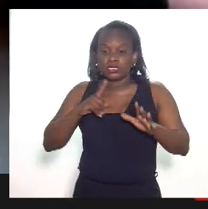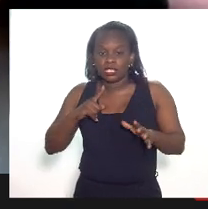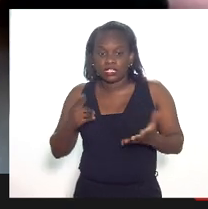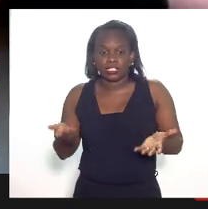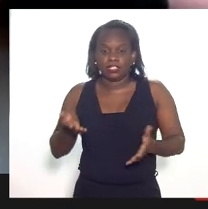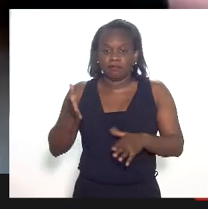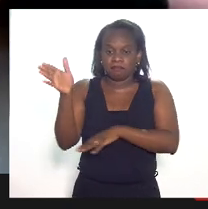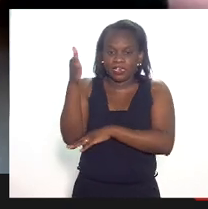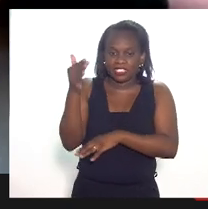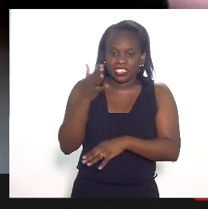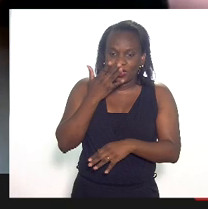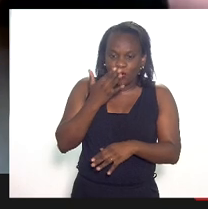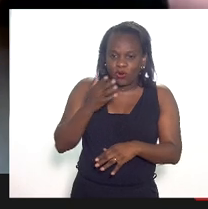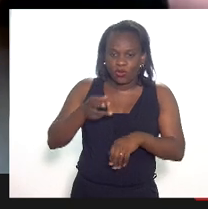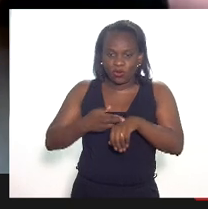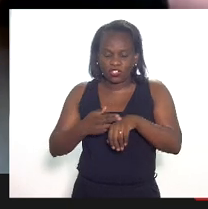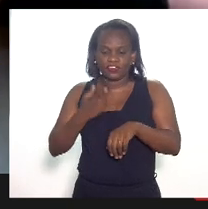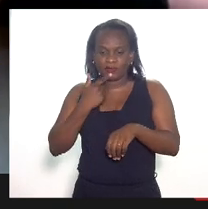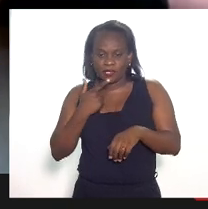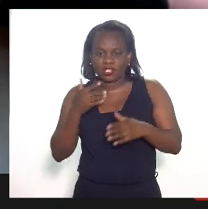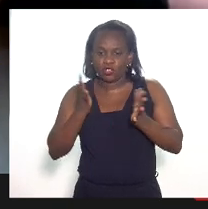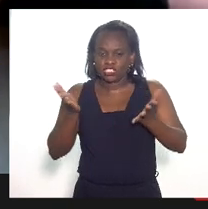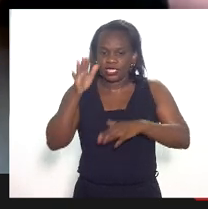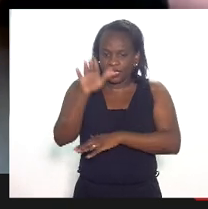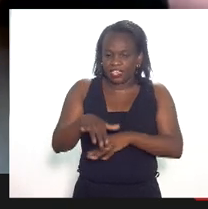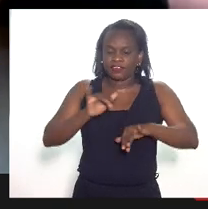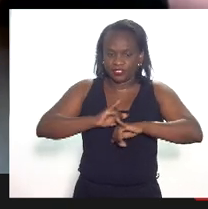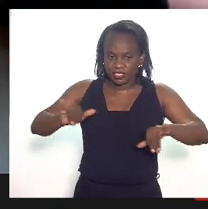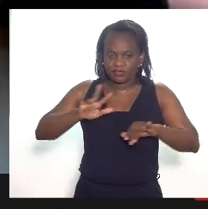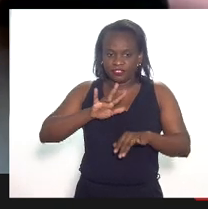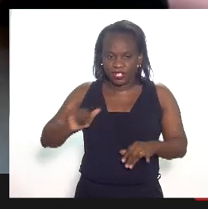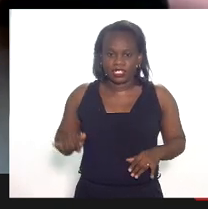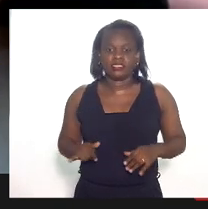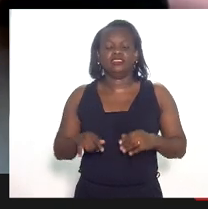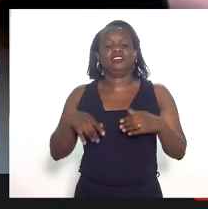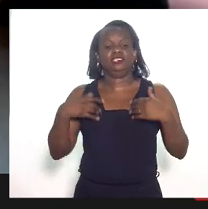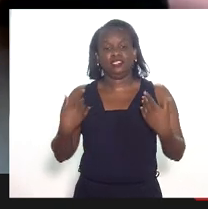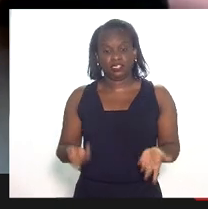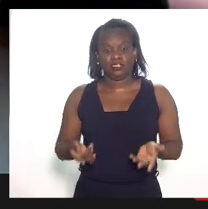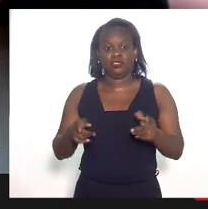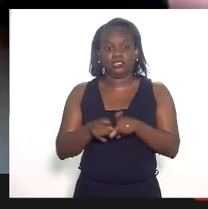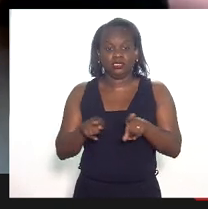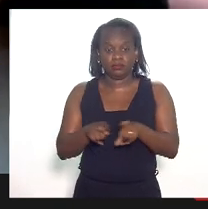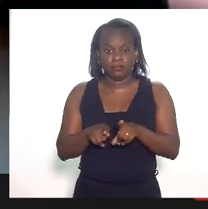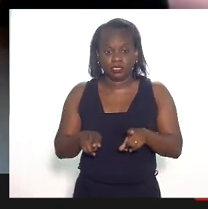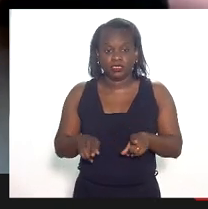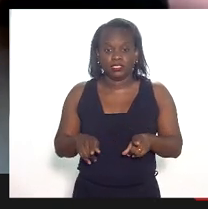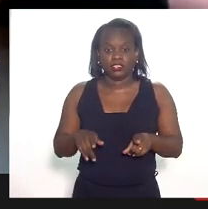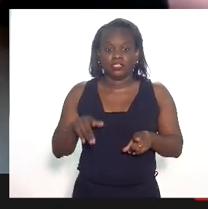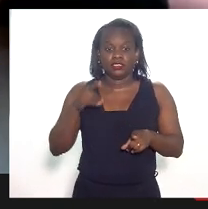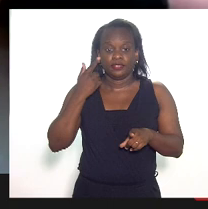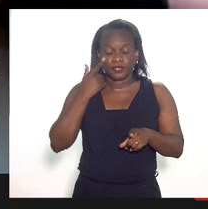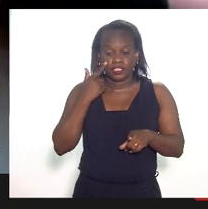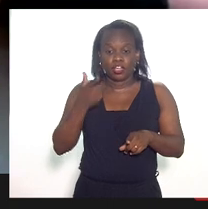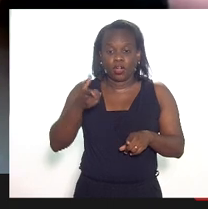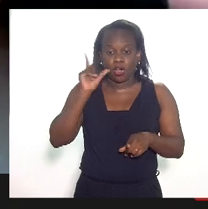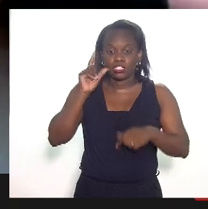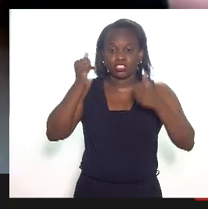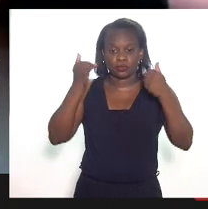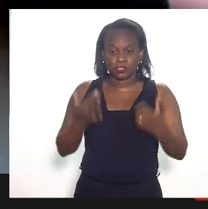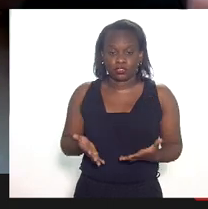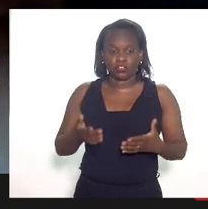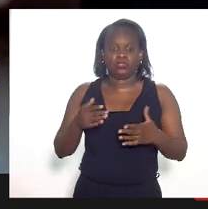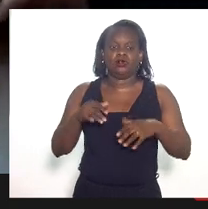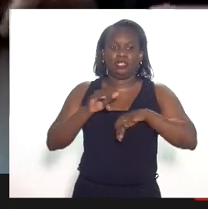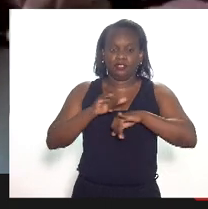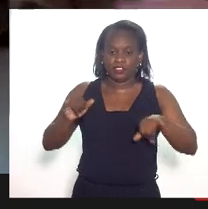motivos. Vai ser publicado hoje à tarde, se não me engano. Tá? Então, e quando a parte dos insumos? Ontem, nós recolamos